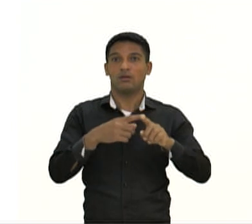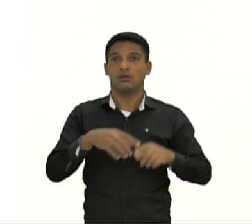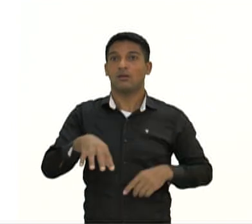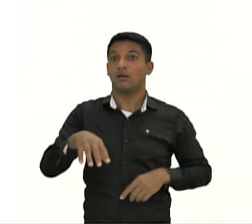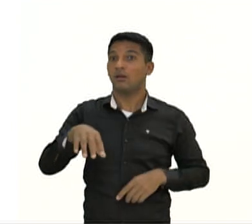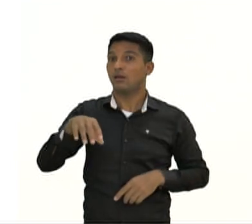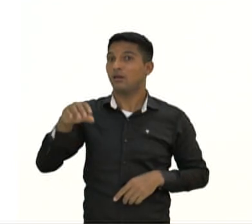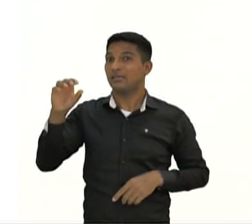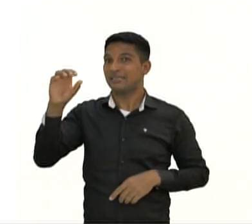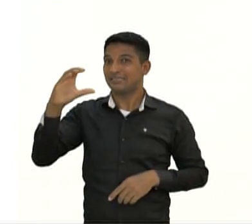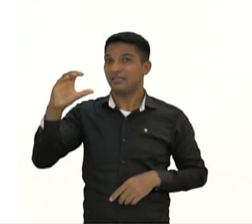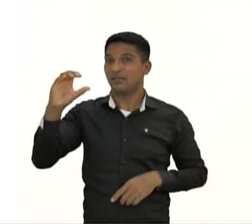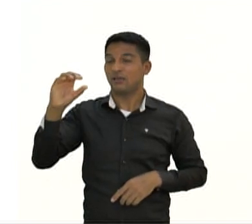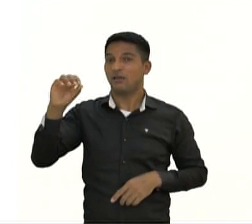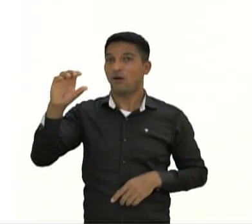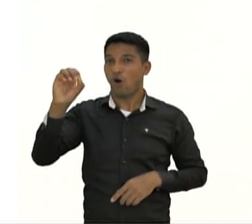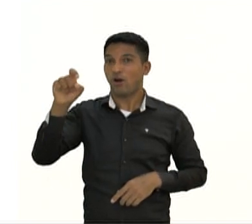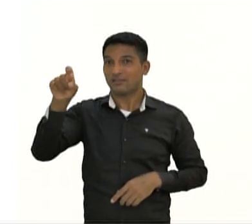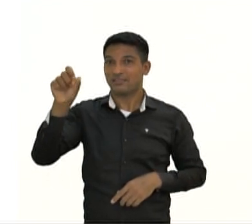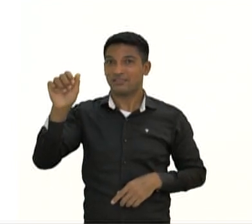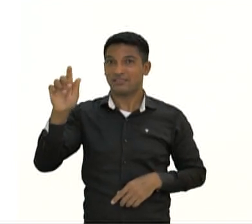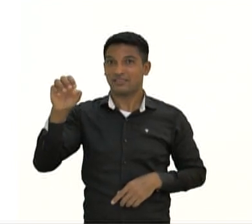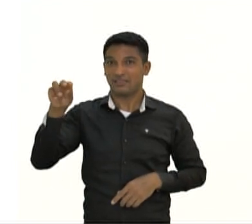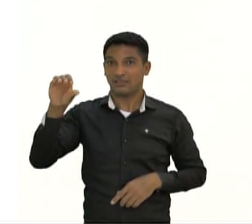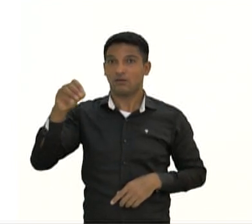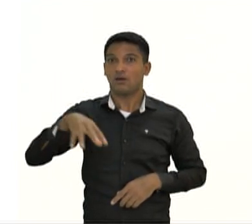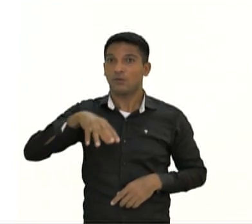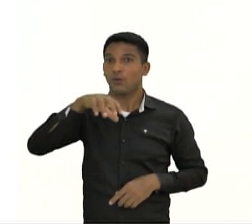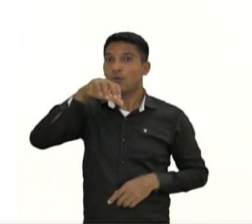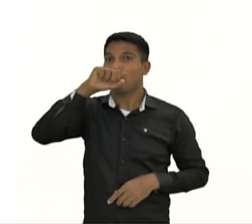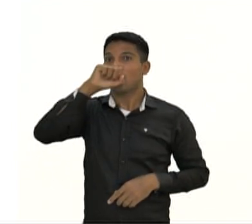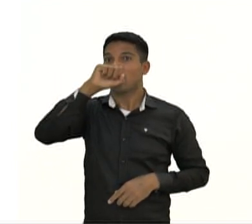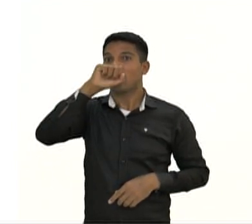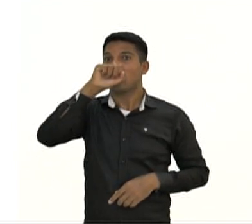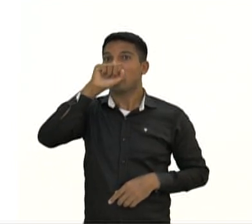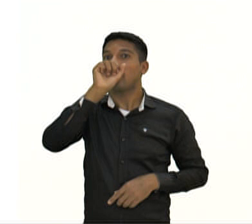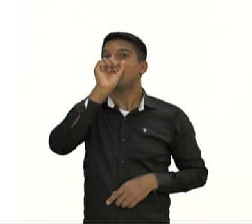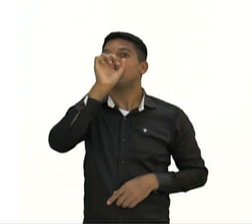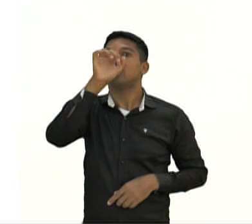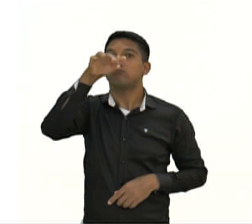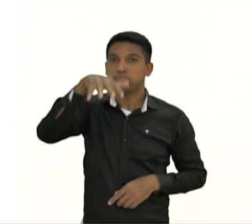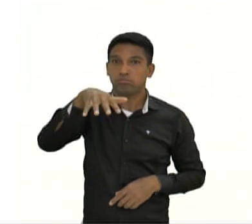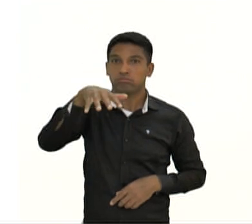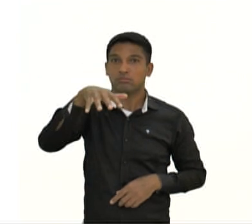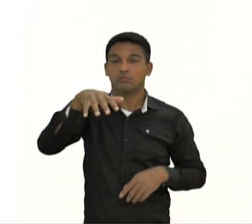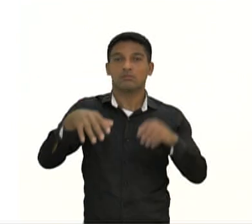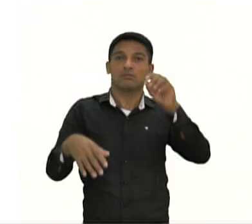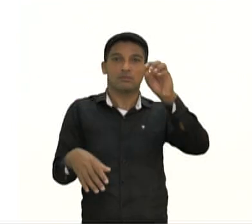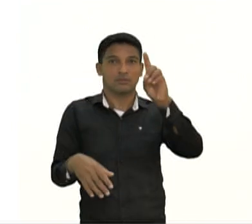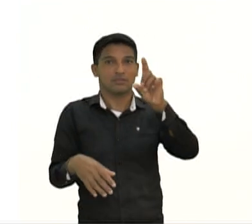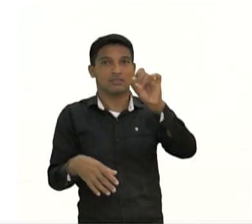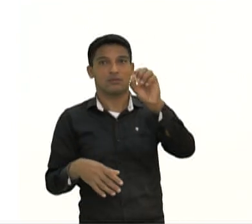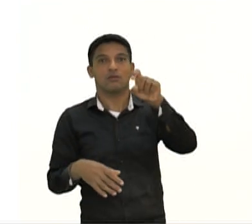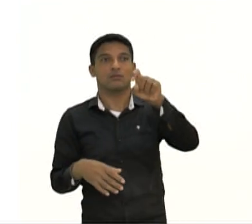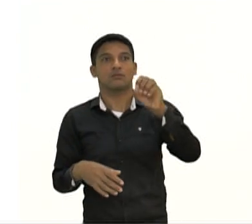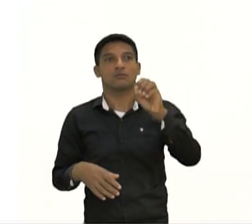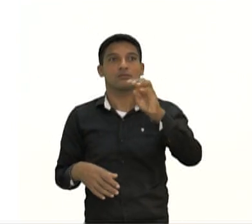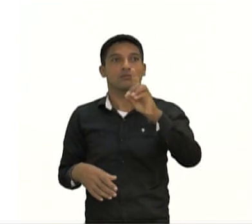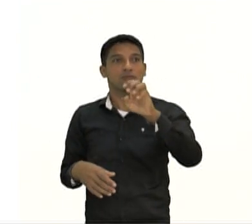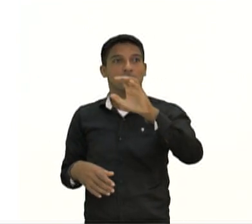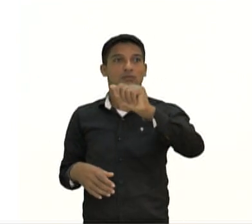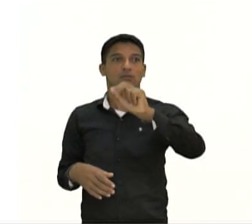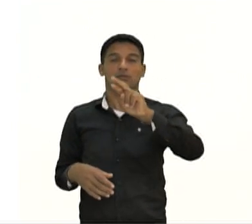passo a passo de como tudo isso acontece. Então, aqui eu tenho a fórmula, a equação geral da respiração